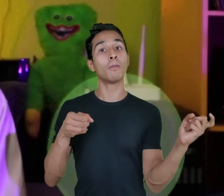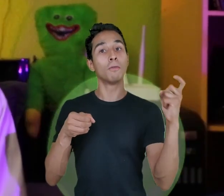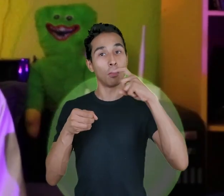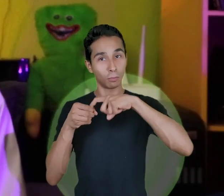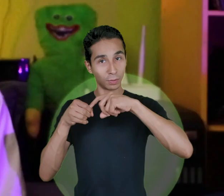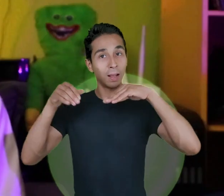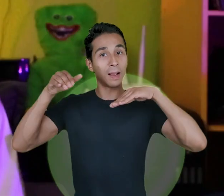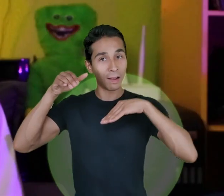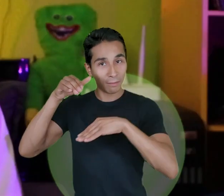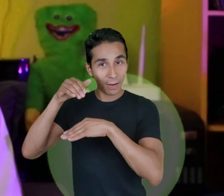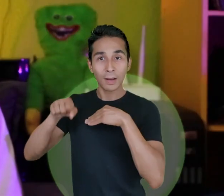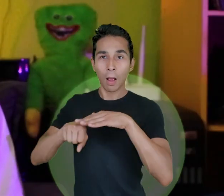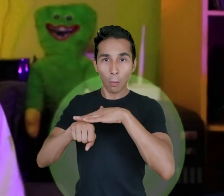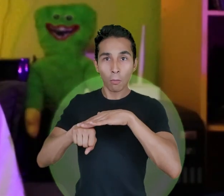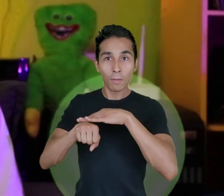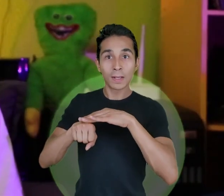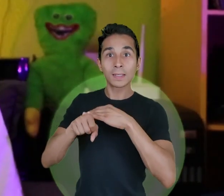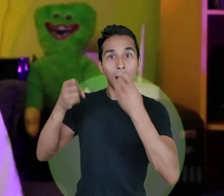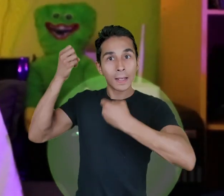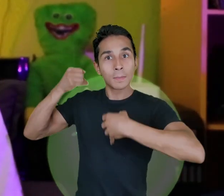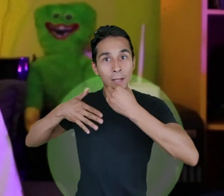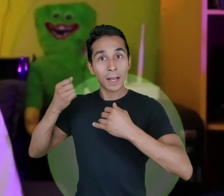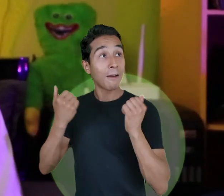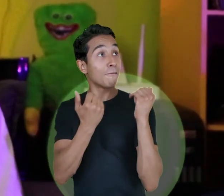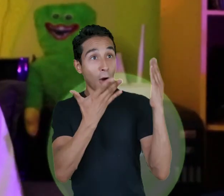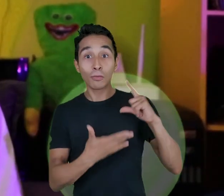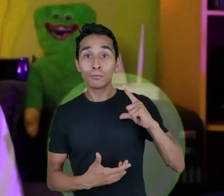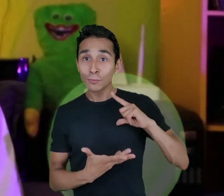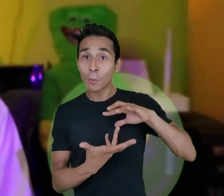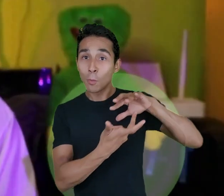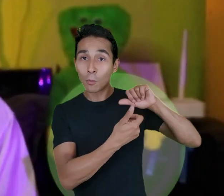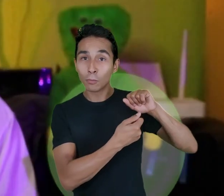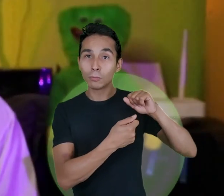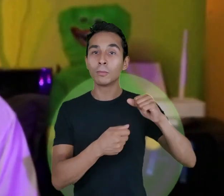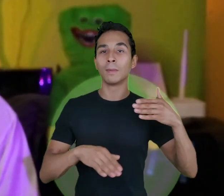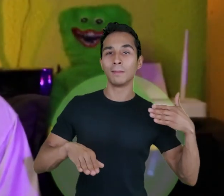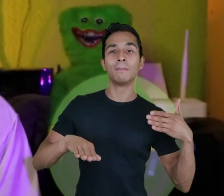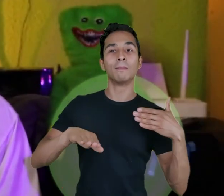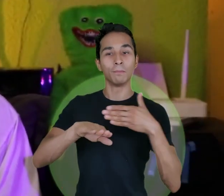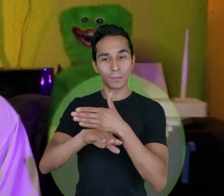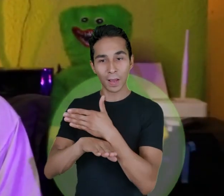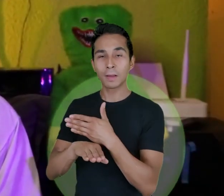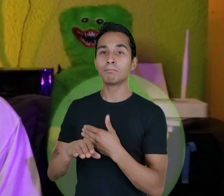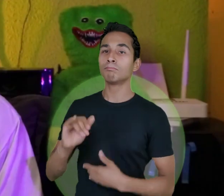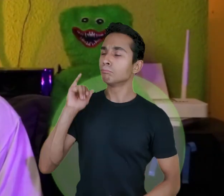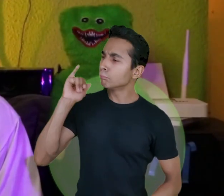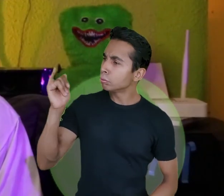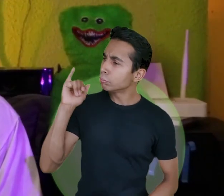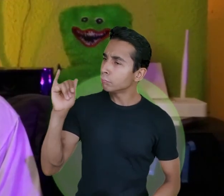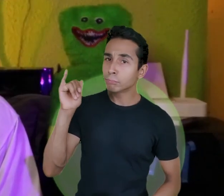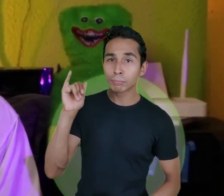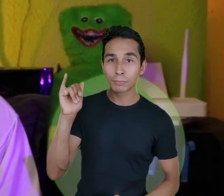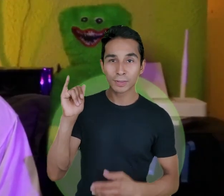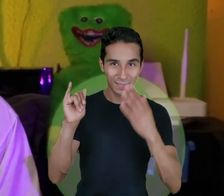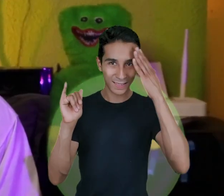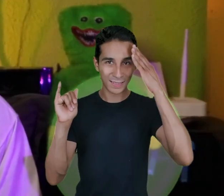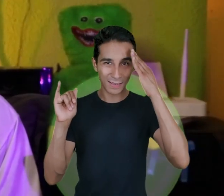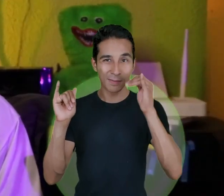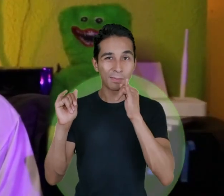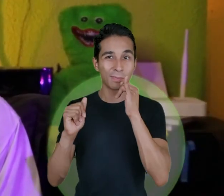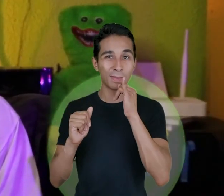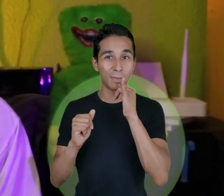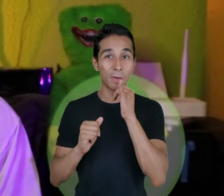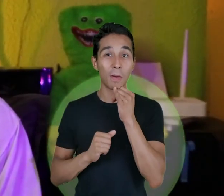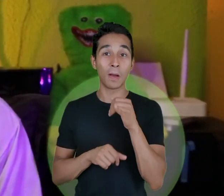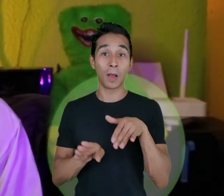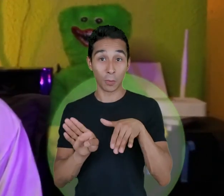caverna e conversar com essas pessoas. Mas aí, né, você sabe, quando você vai contar, como é que fala aquele ditado, como se ele